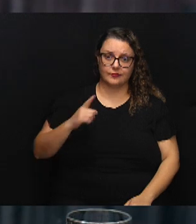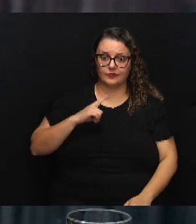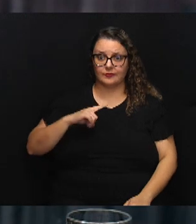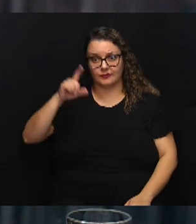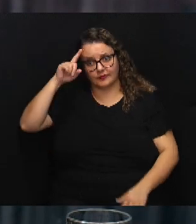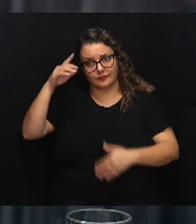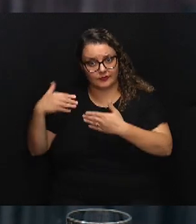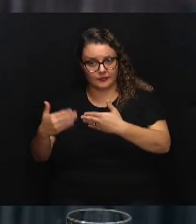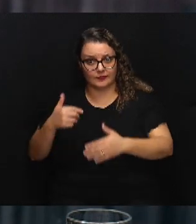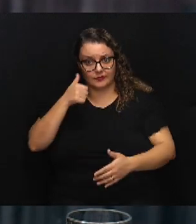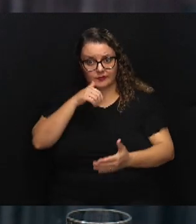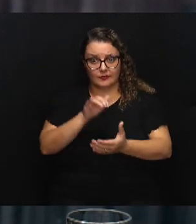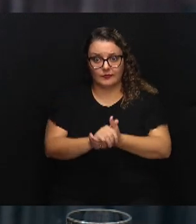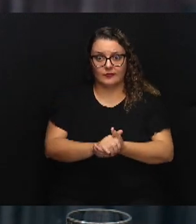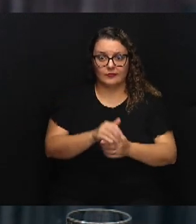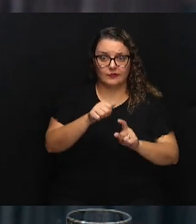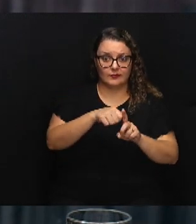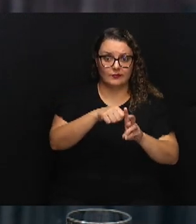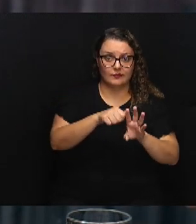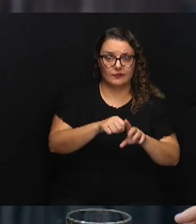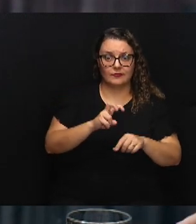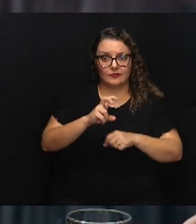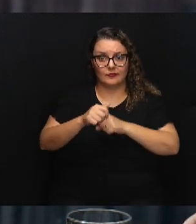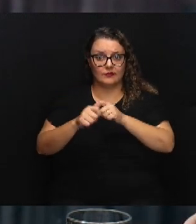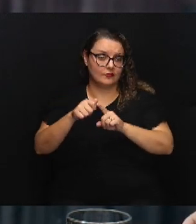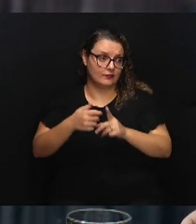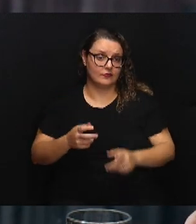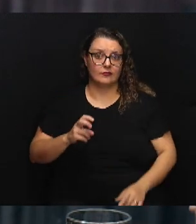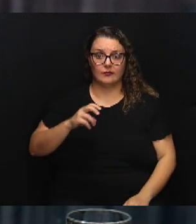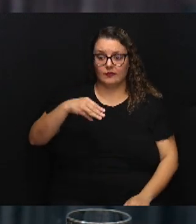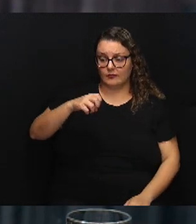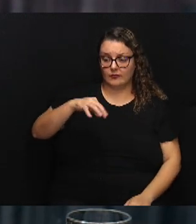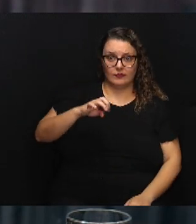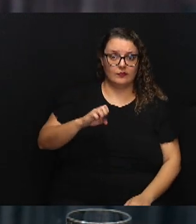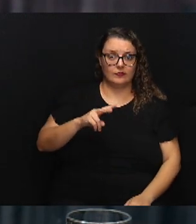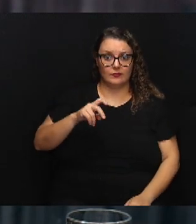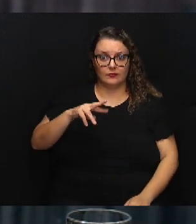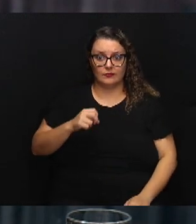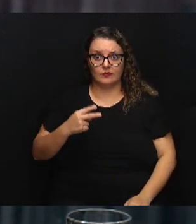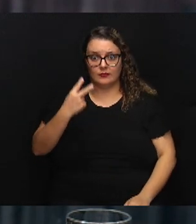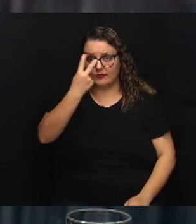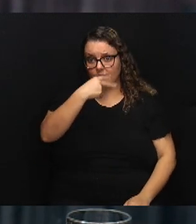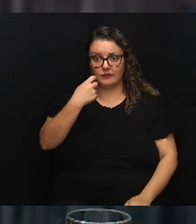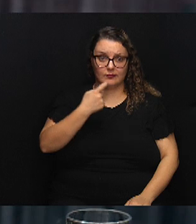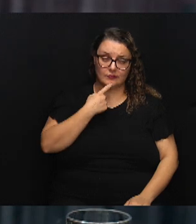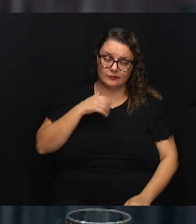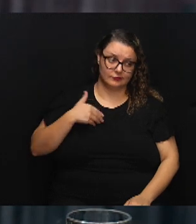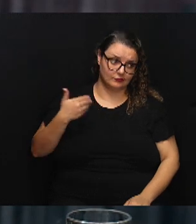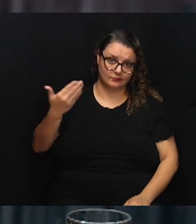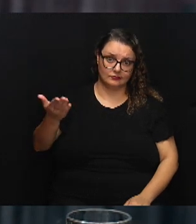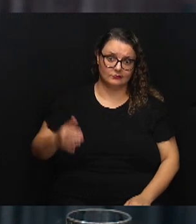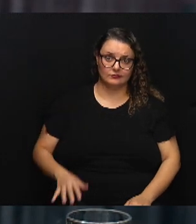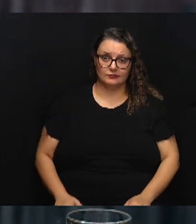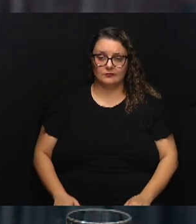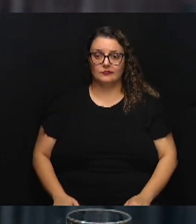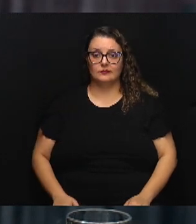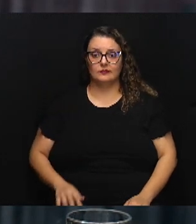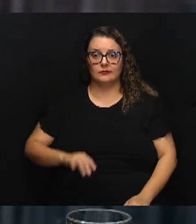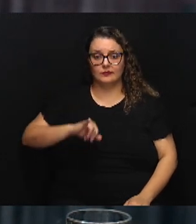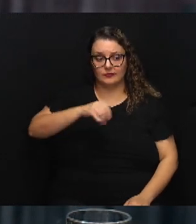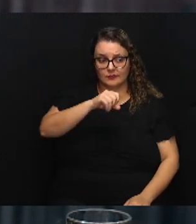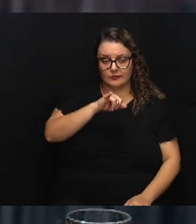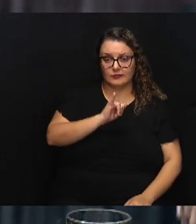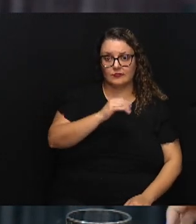com a minha esposa que, assim, de 4 a 5 vezes por ano eu vou para Monte Verde. Ótimo! Monte Verde é 2 horas de Campinas e, pegando o que a Josi falou, é